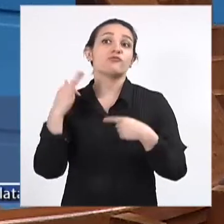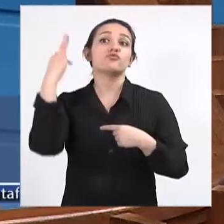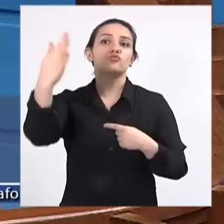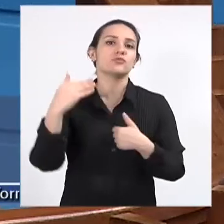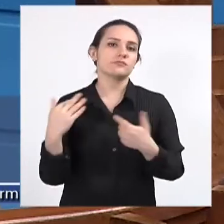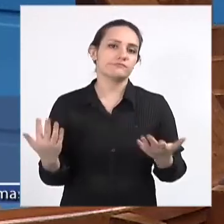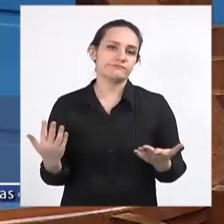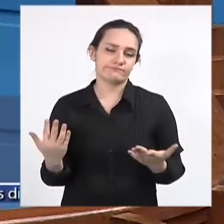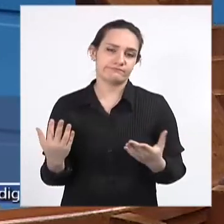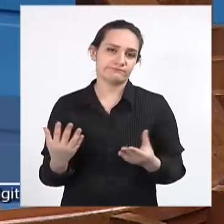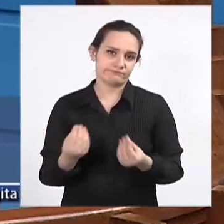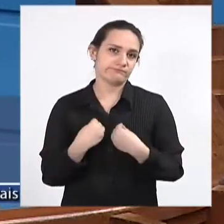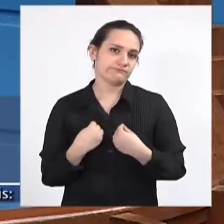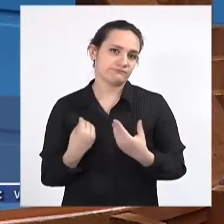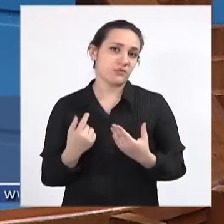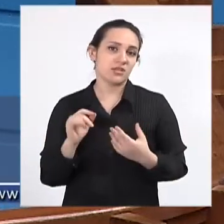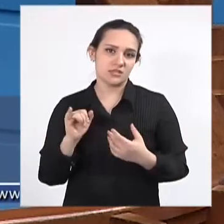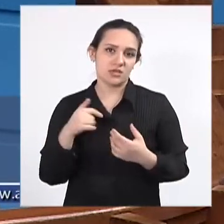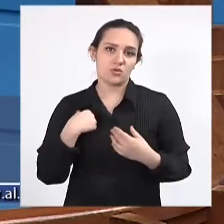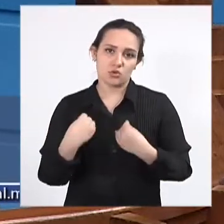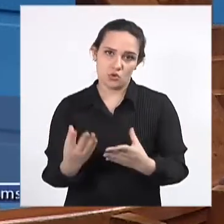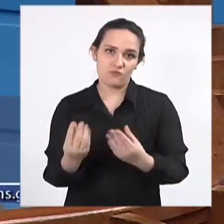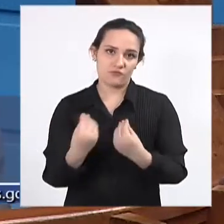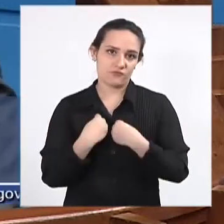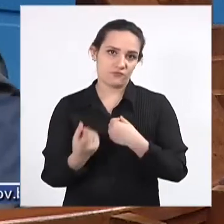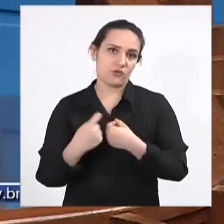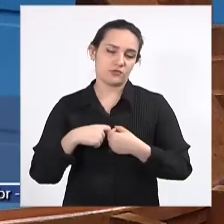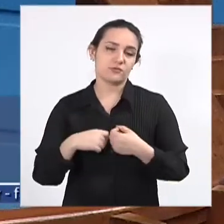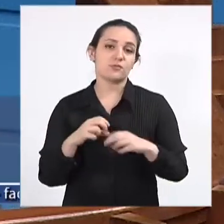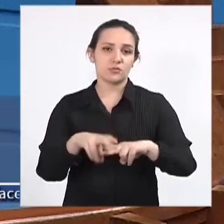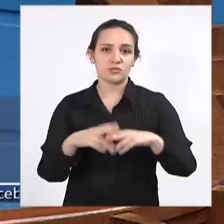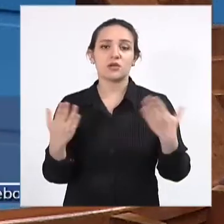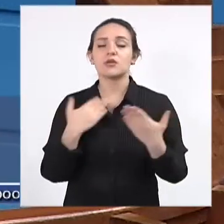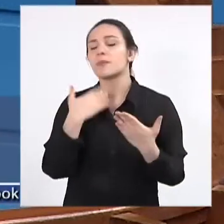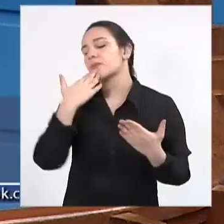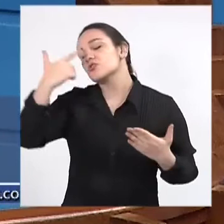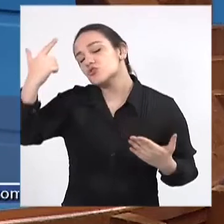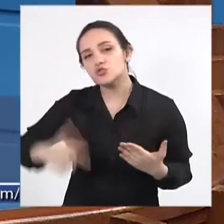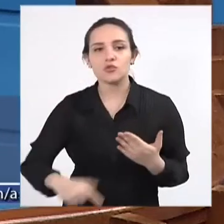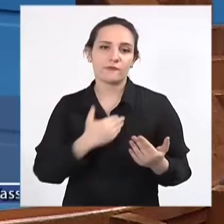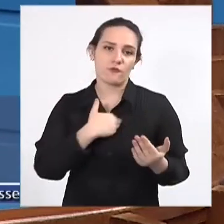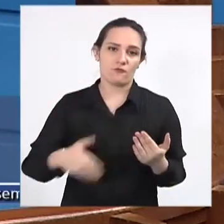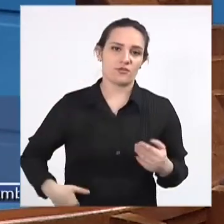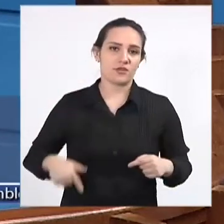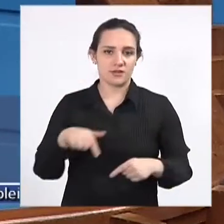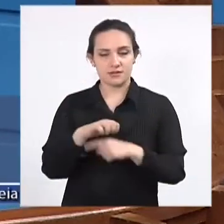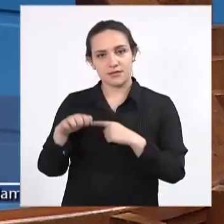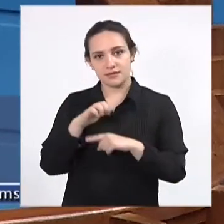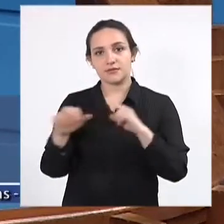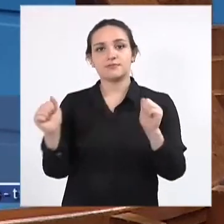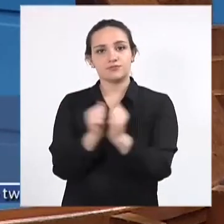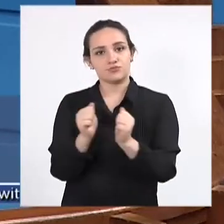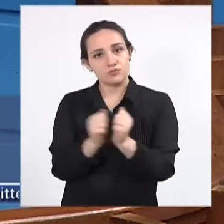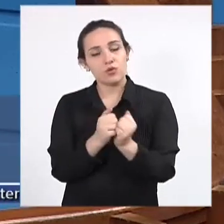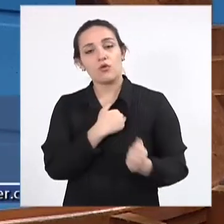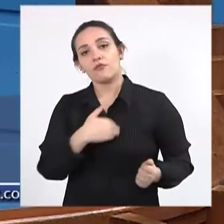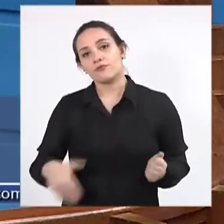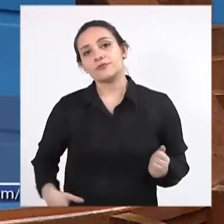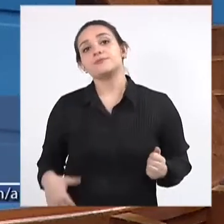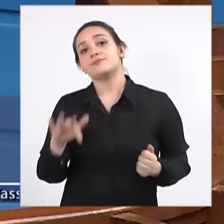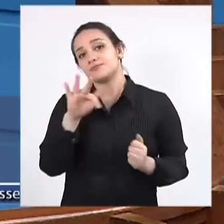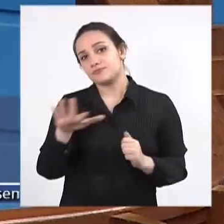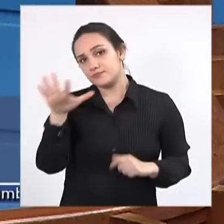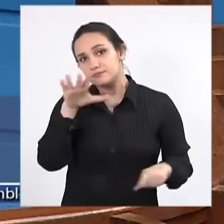isso, mais uma vez, reitero ao governo do Estado, em parceria com o governo federal, com recursos das emendas